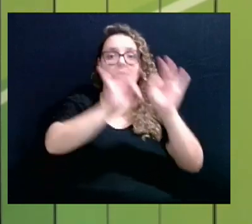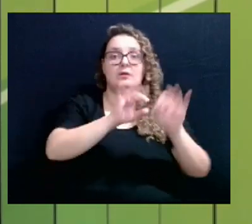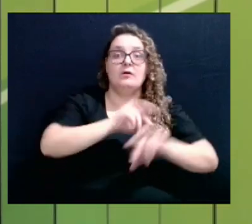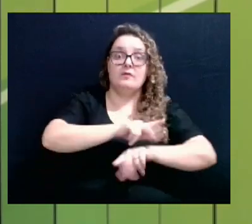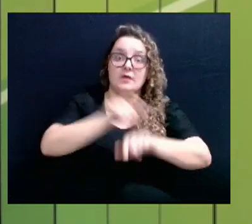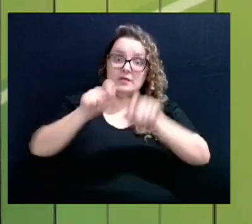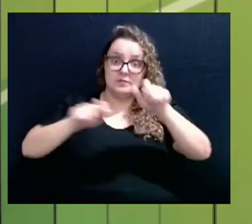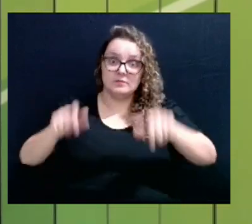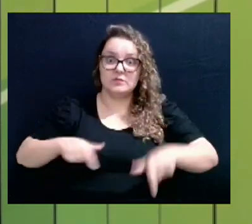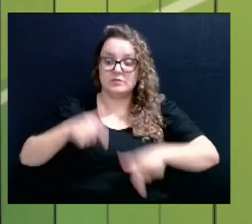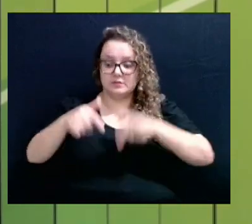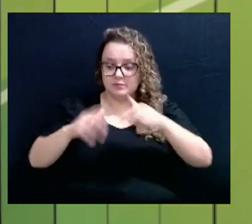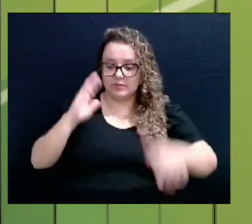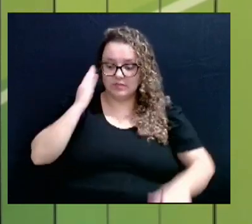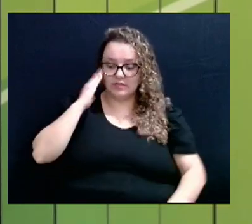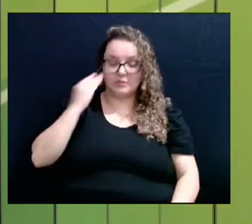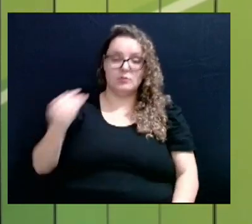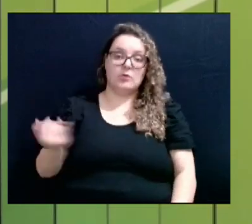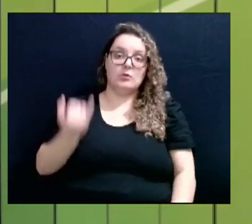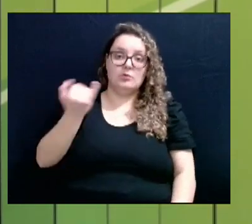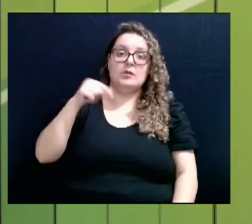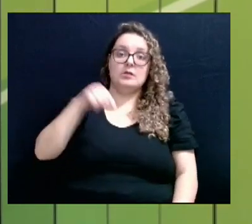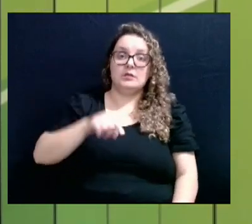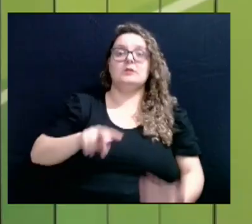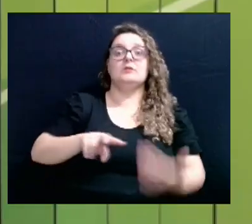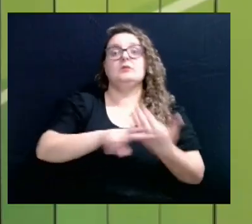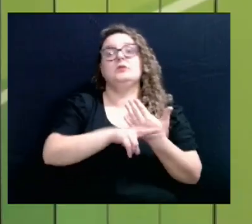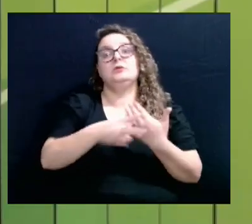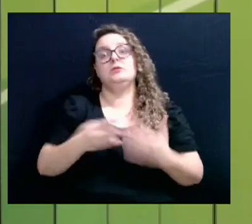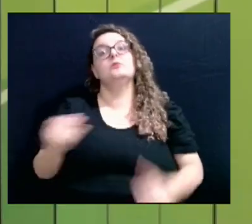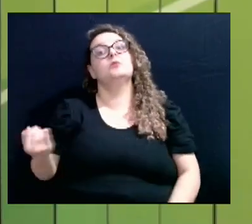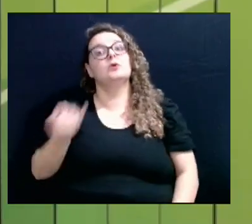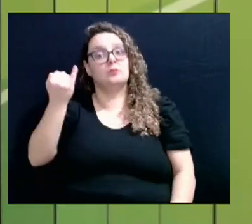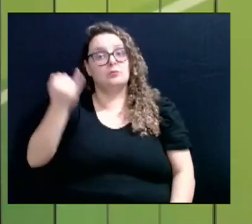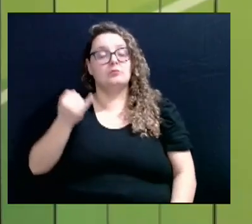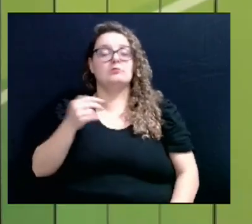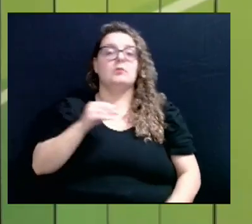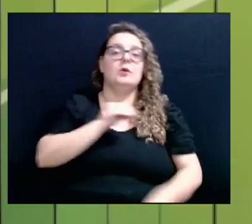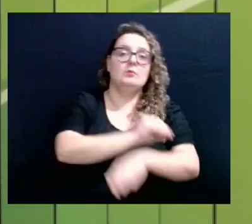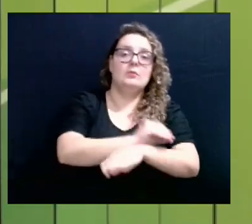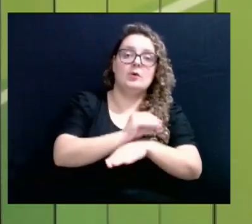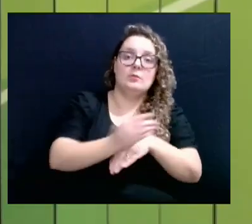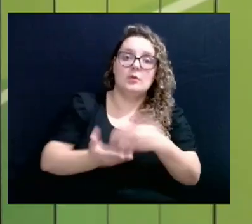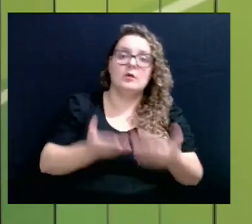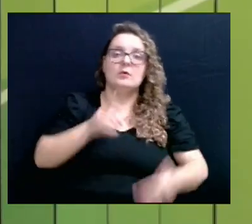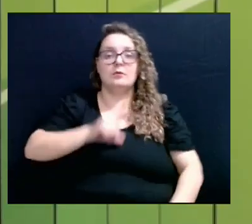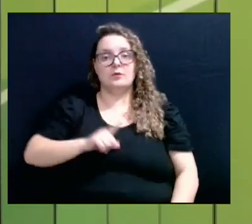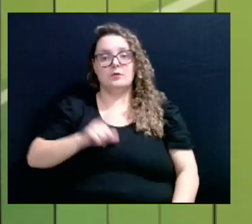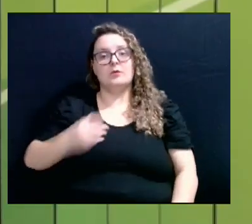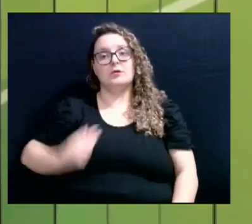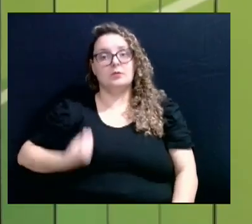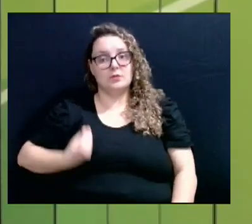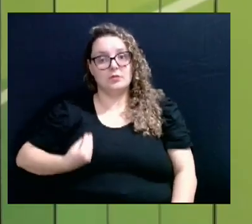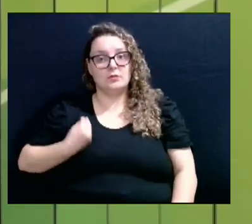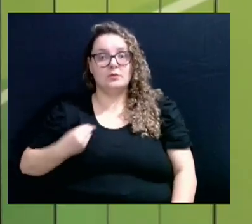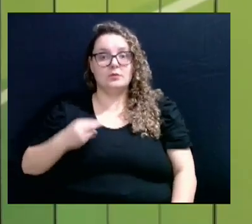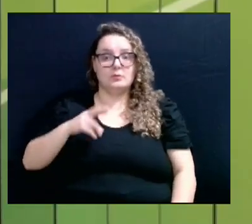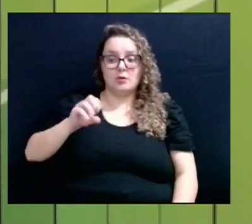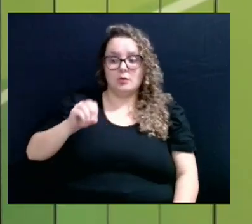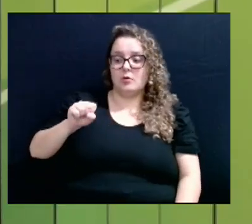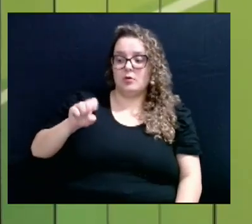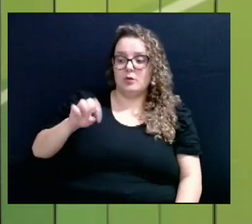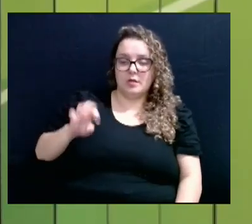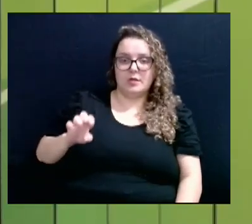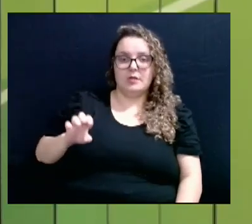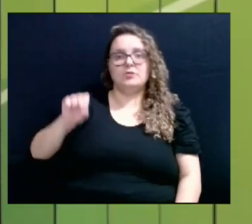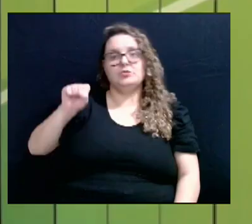a importância desse fenômeno tão relevante para a manutenção da vida, principalmente nas regiões oeste, sul e sudeste